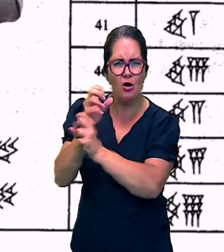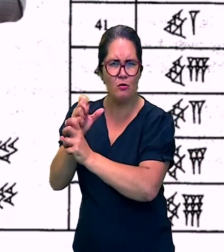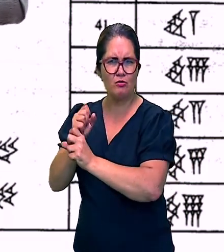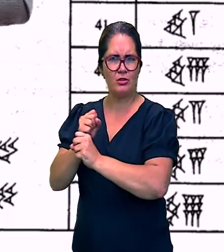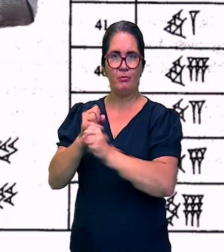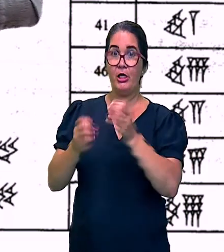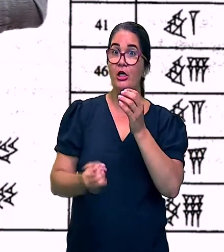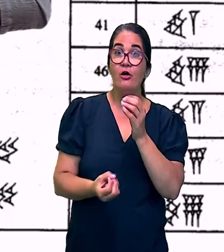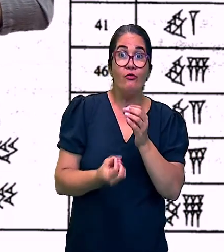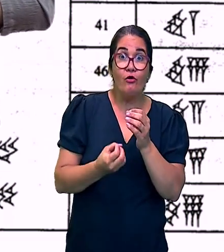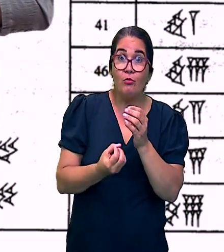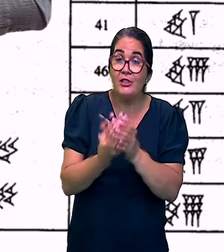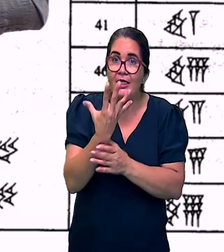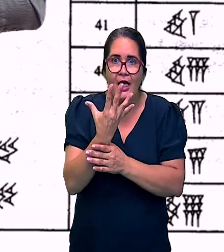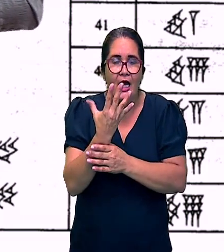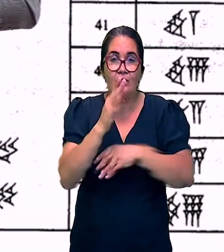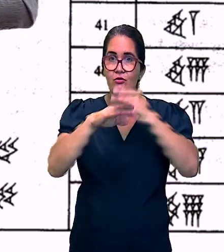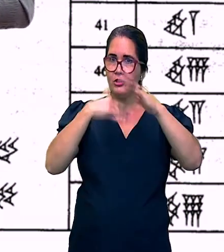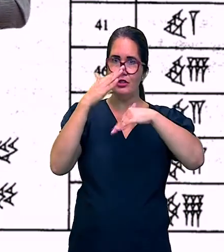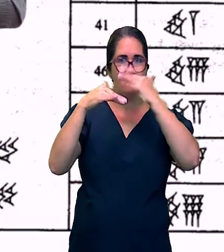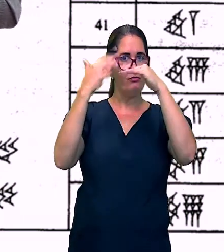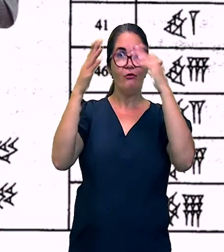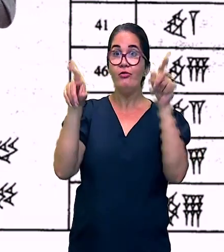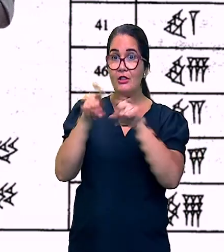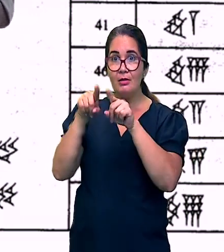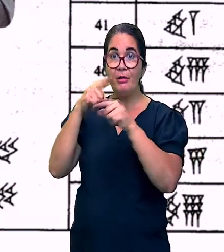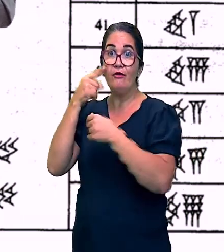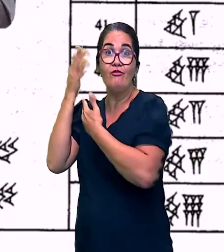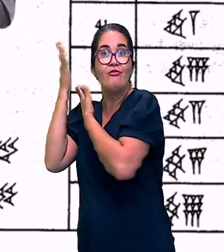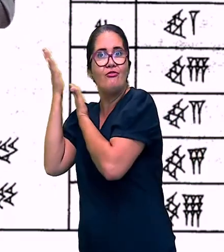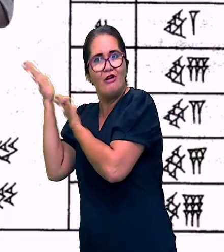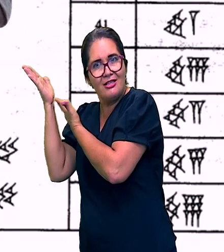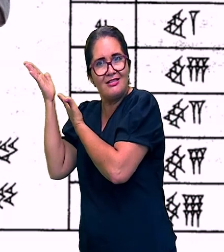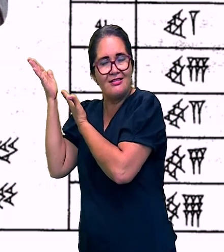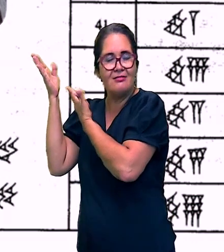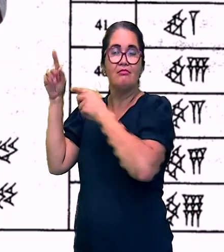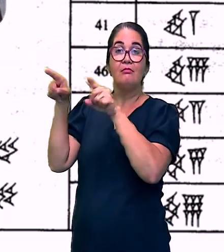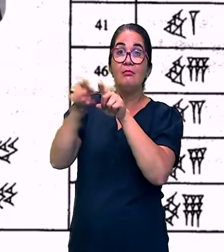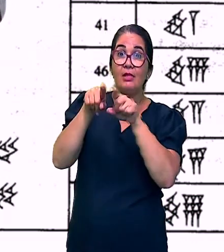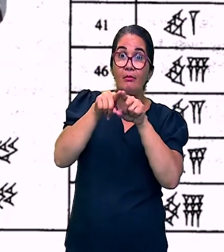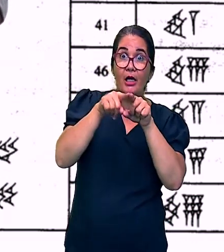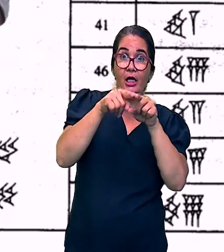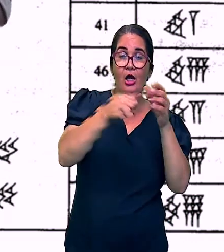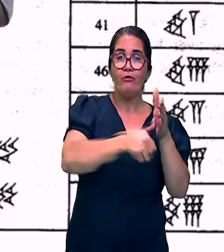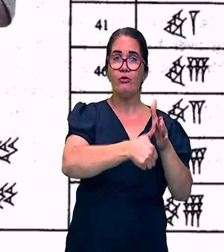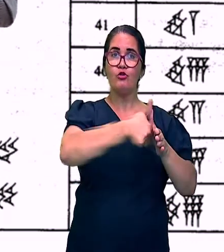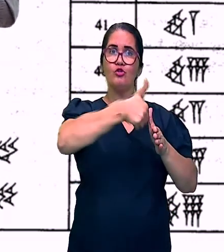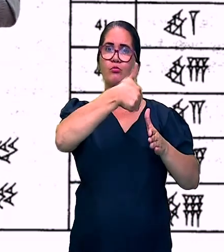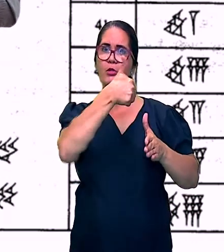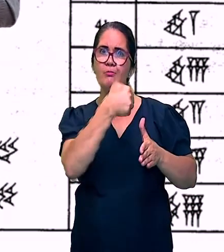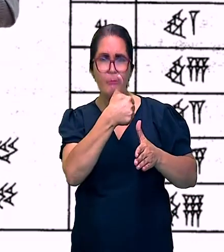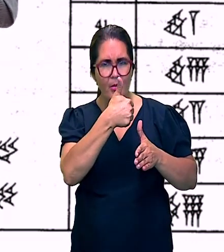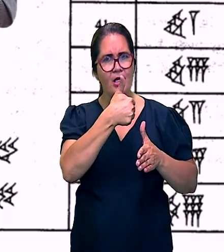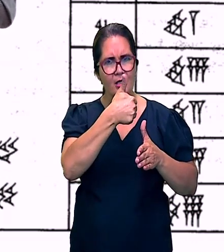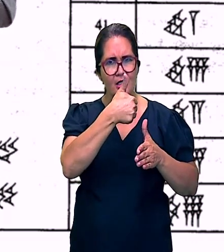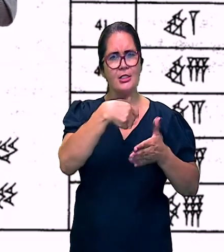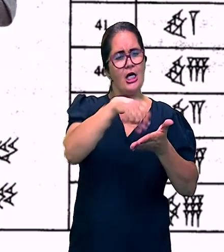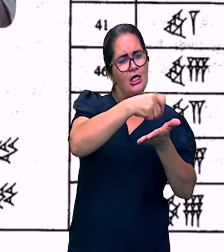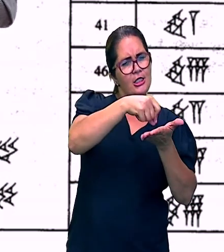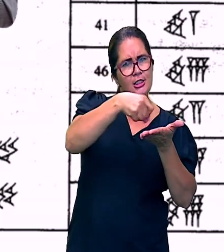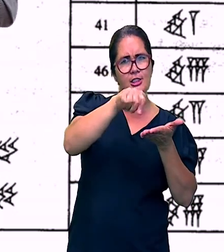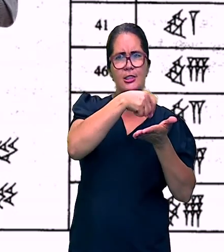estatal. Podemos observar aqui os primeiros caracteres que foram deixados